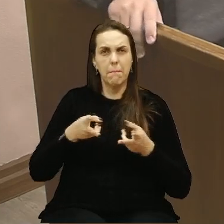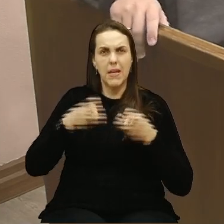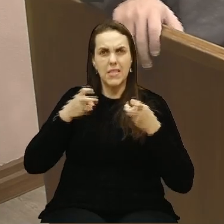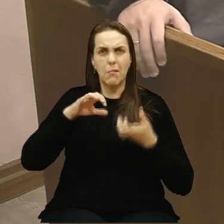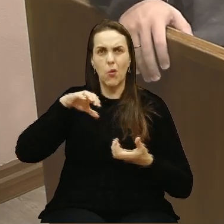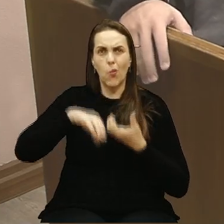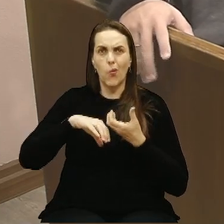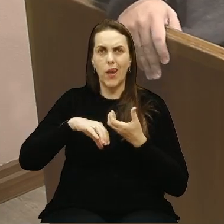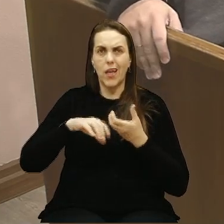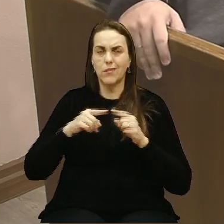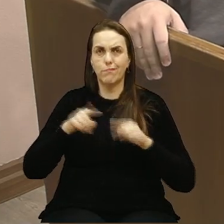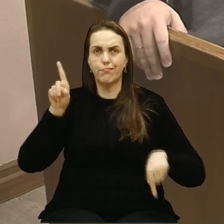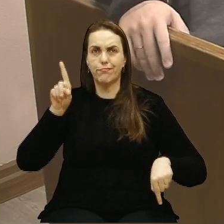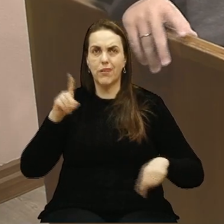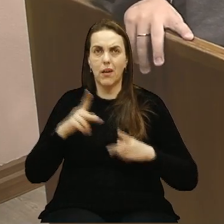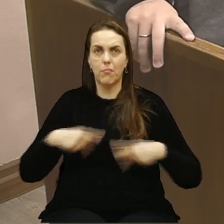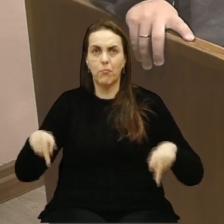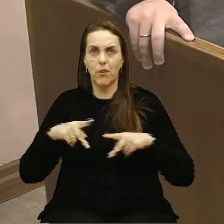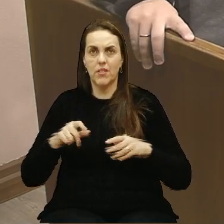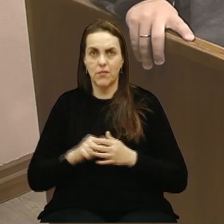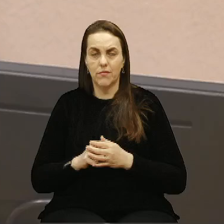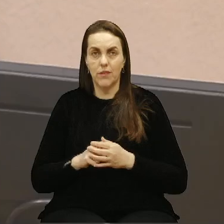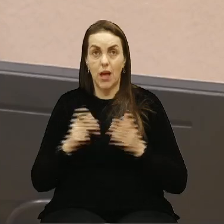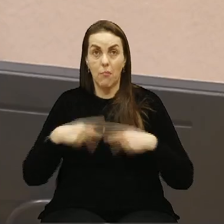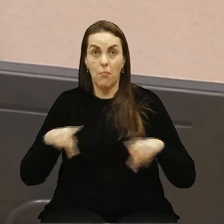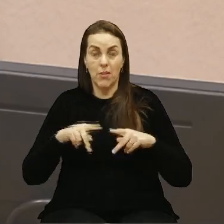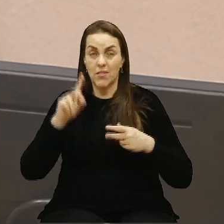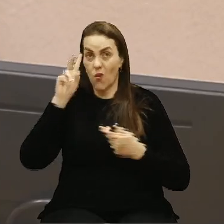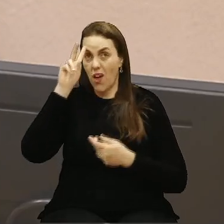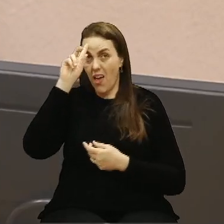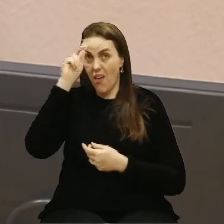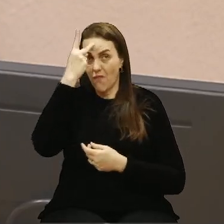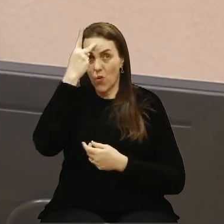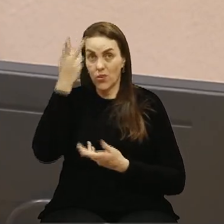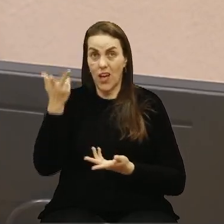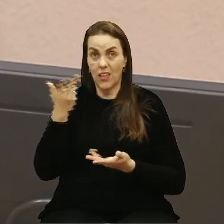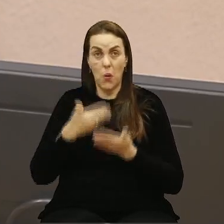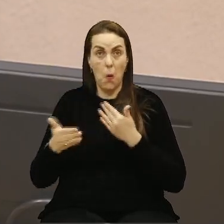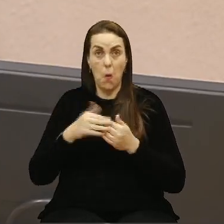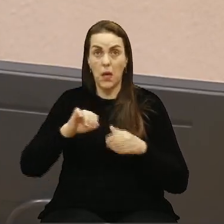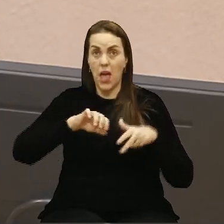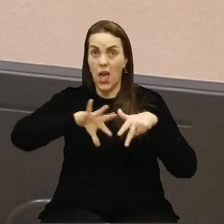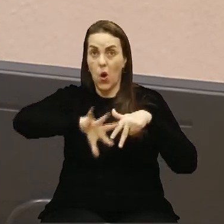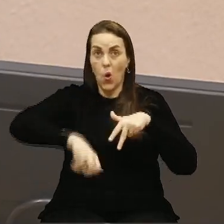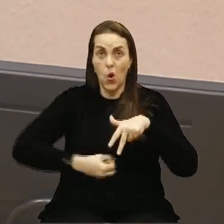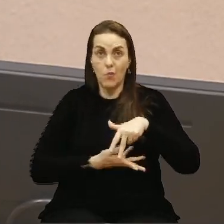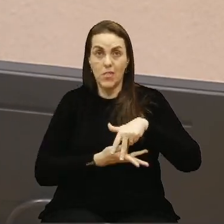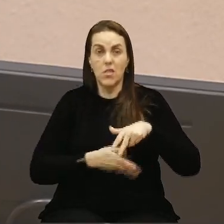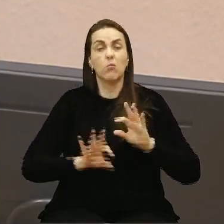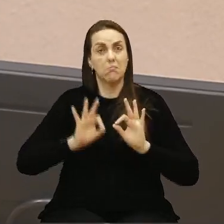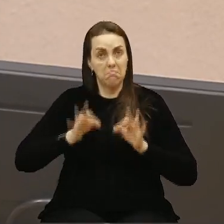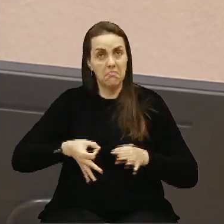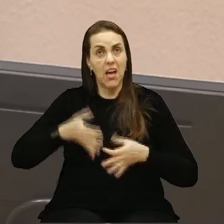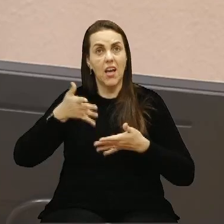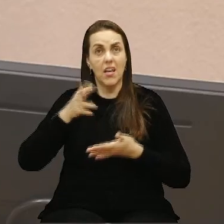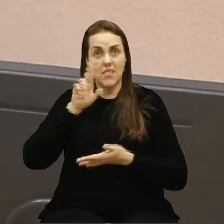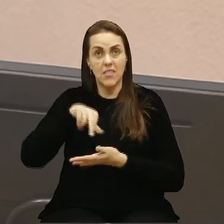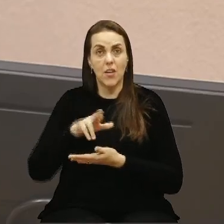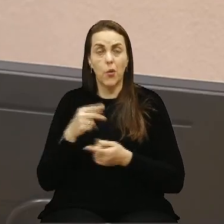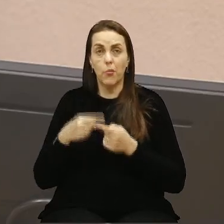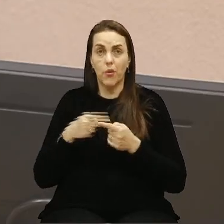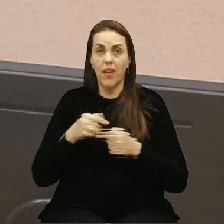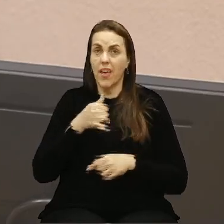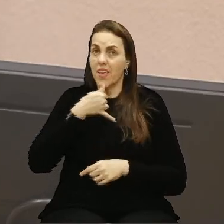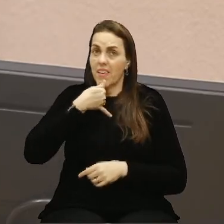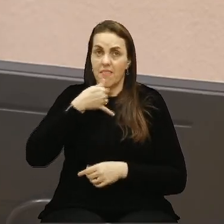com a população. A população brasileira se revolta quando vê qualquer caso de corrupção, com muita razão, e nós sabemos que a corrupção, infelizmente, faz